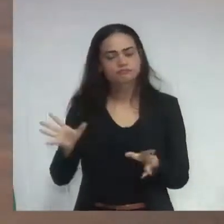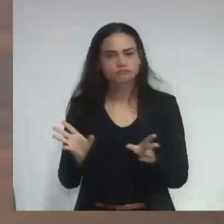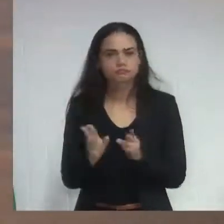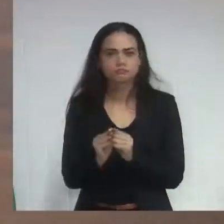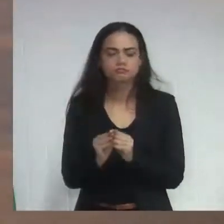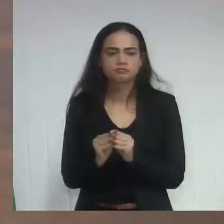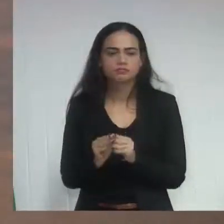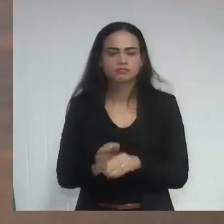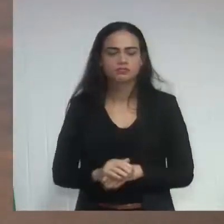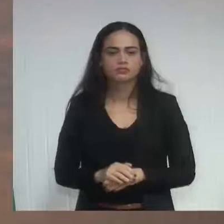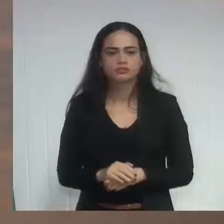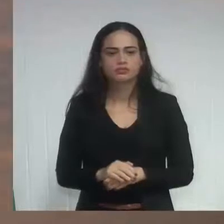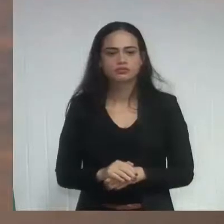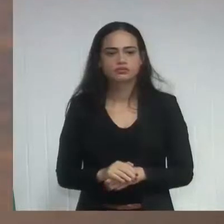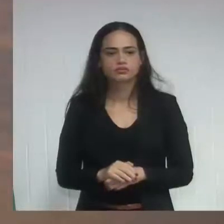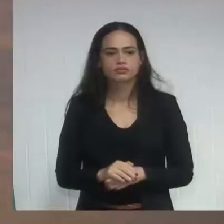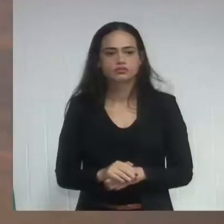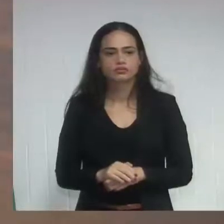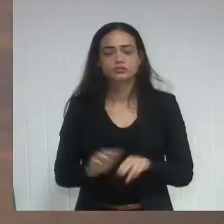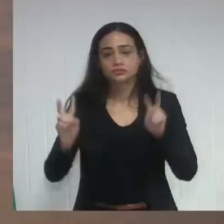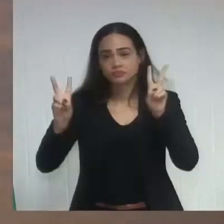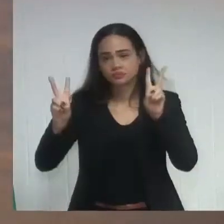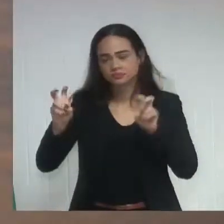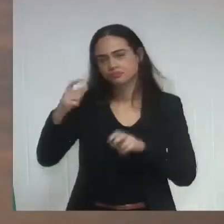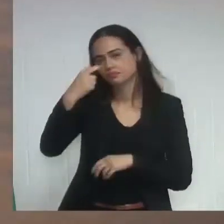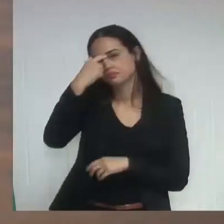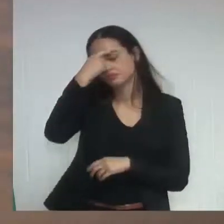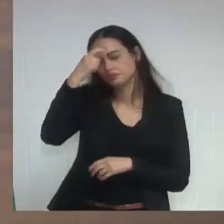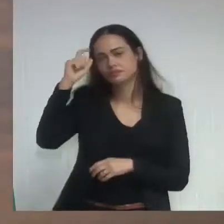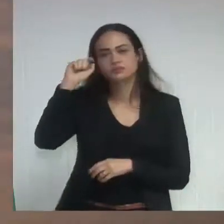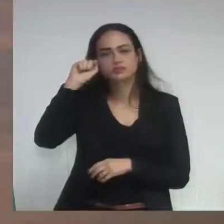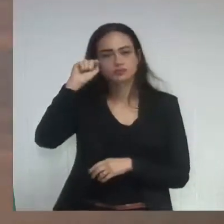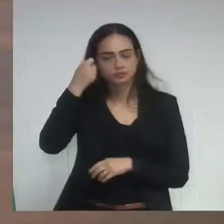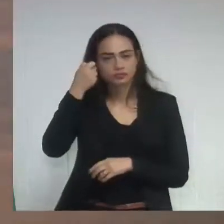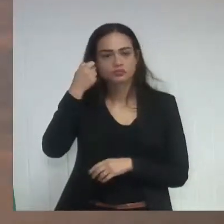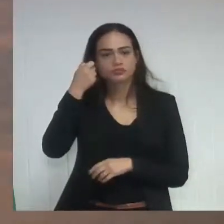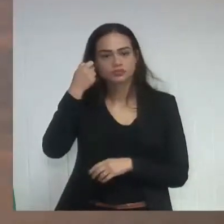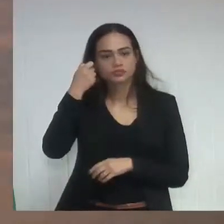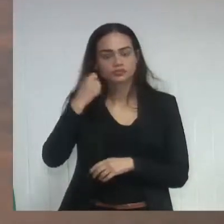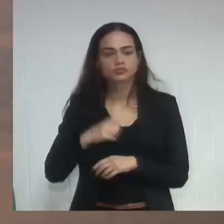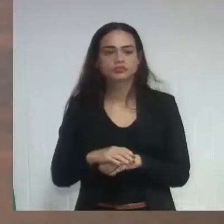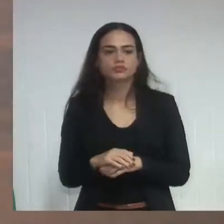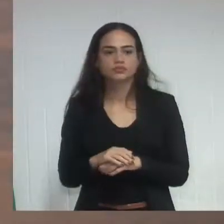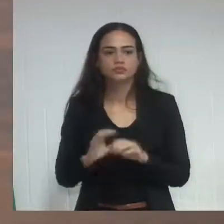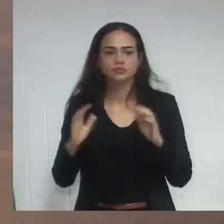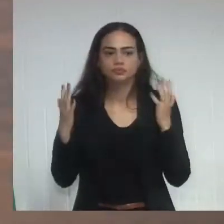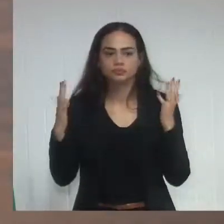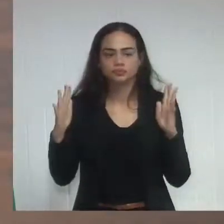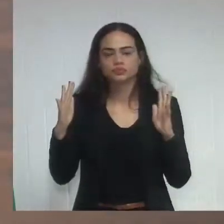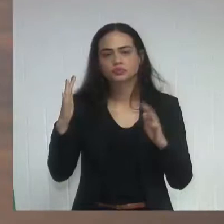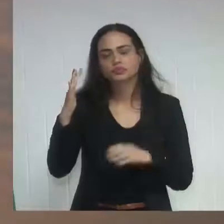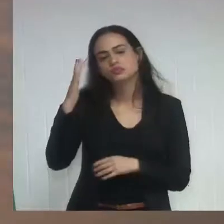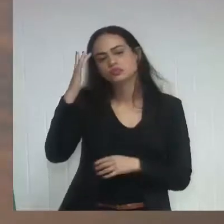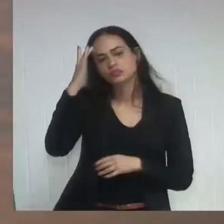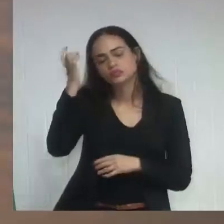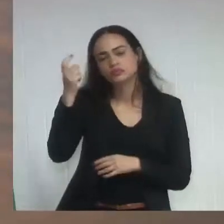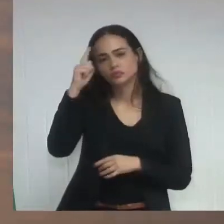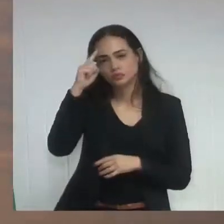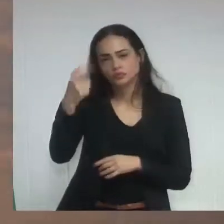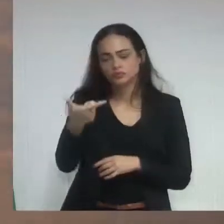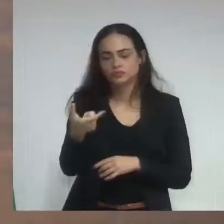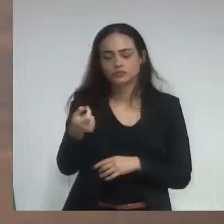comentando sobre o Dia da Consciência Negra, né? Que a gente vai celebrar no dia 20 de novembro,